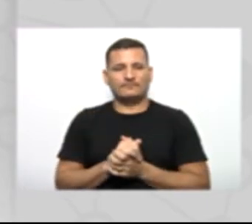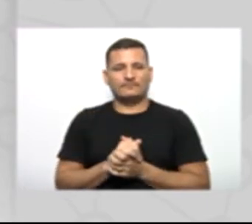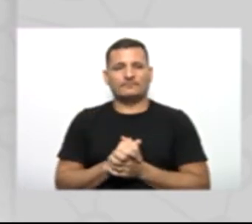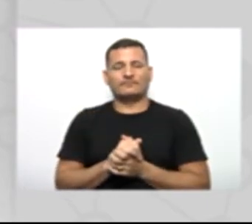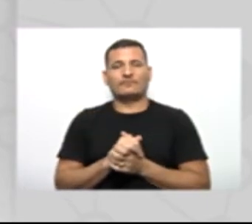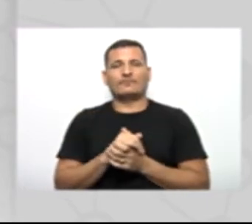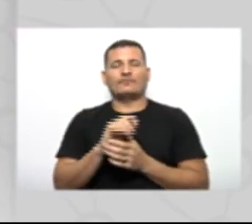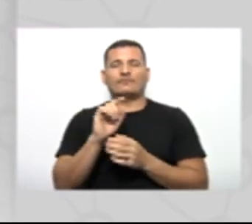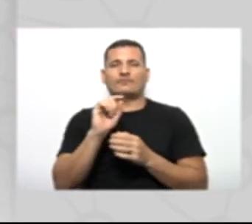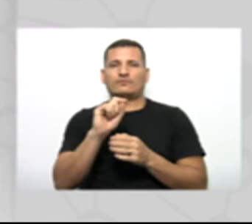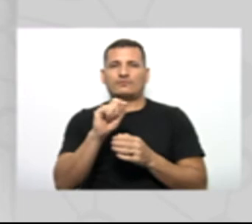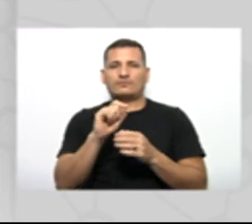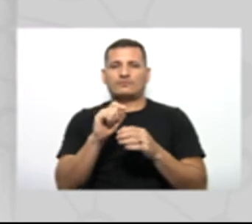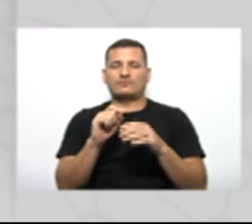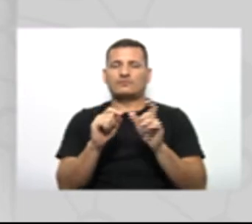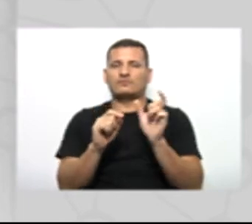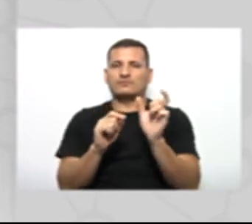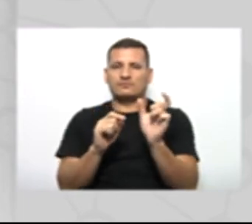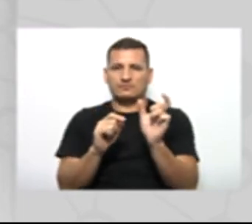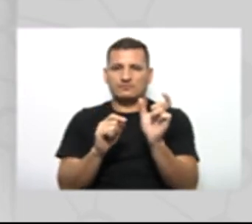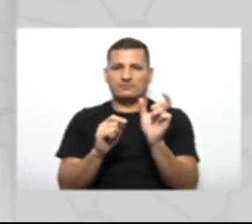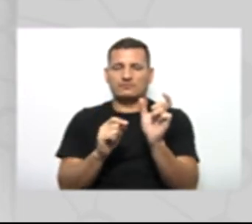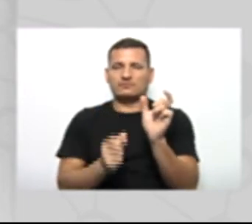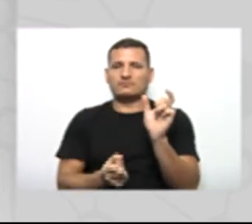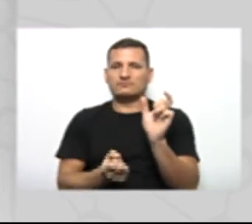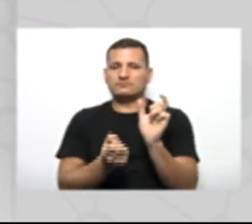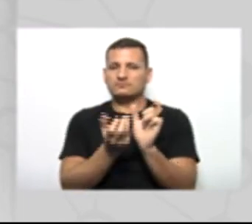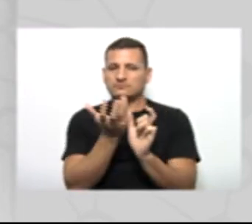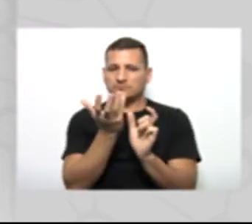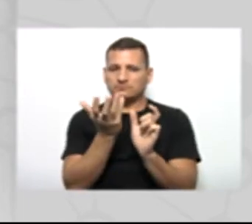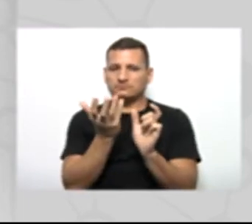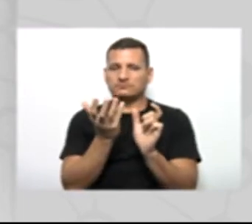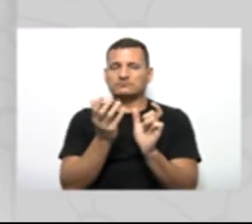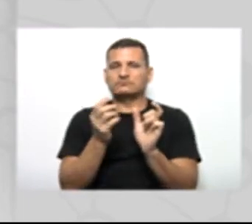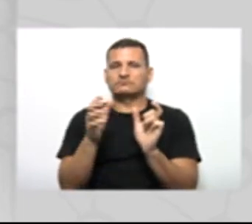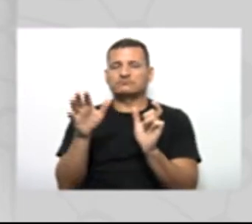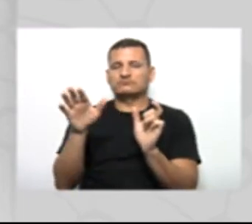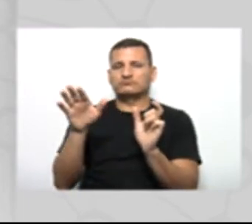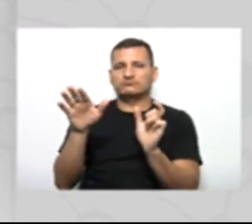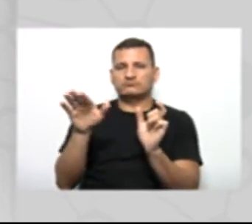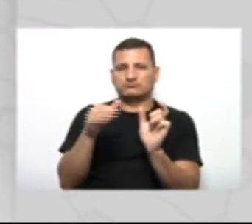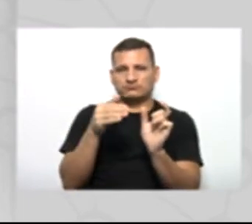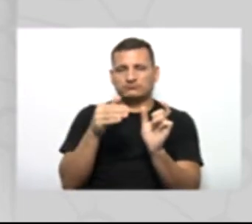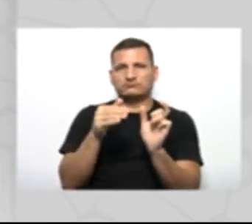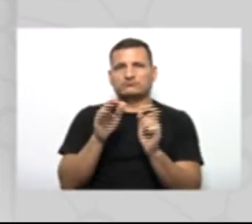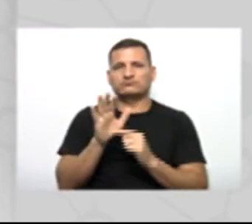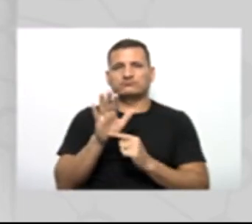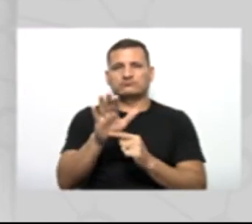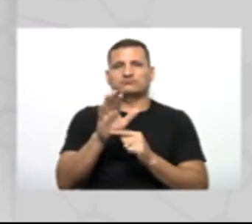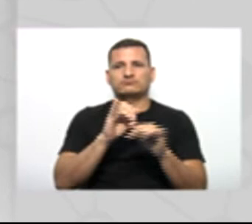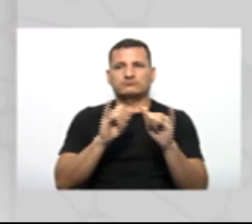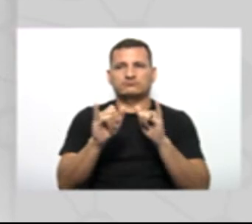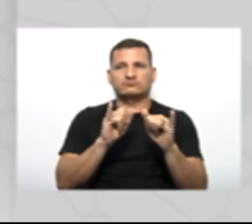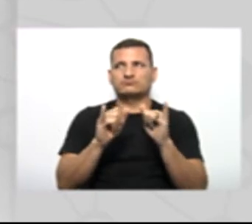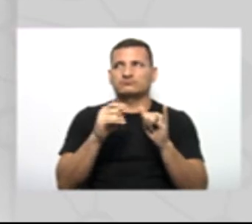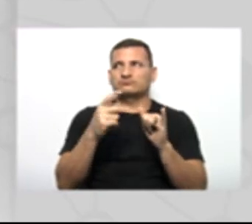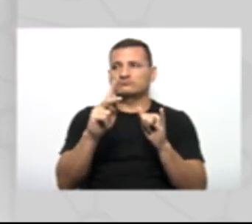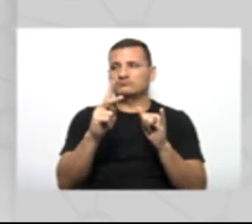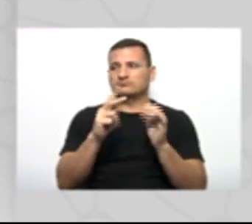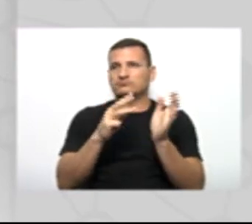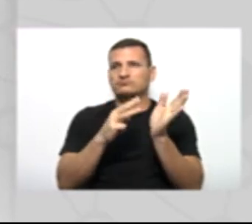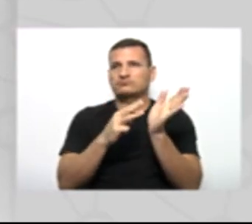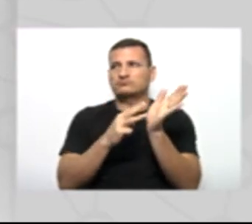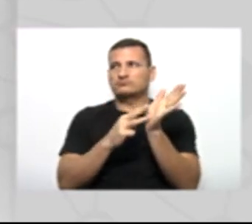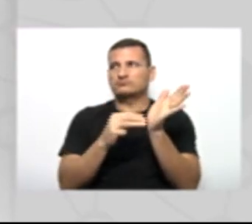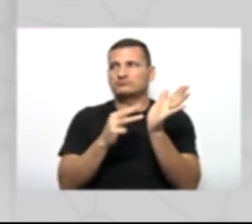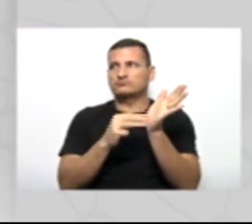Chame o método de classe que você criar e ele vai exibir as informações do seu método,